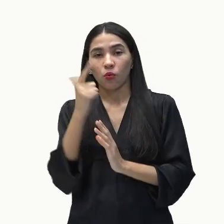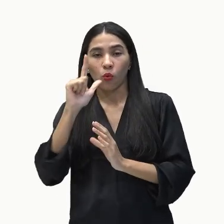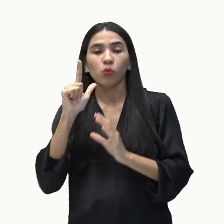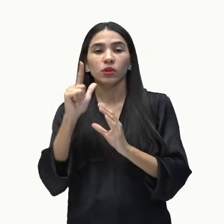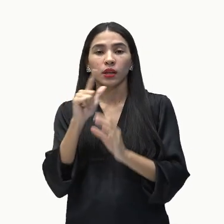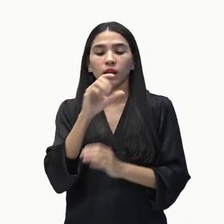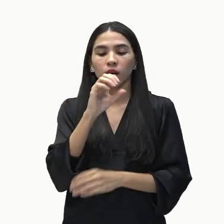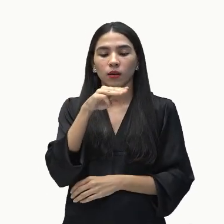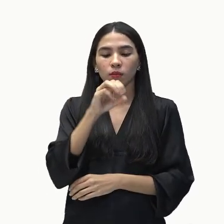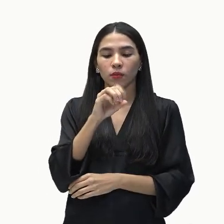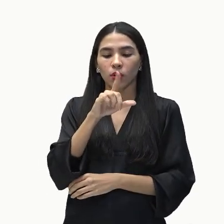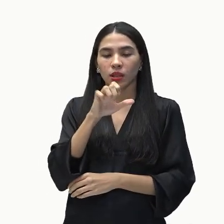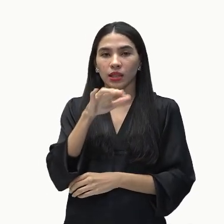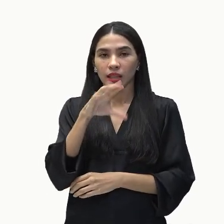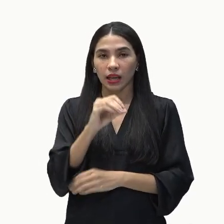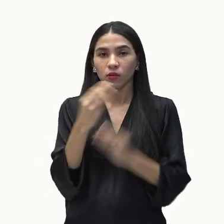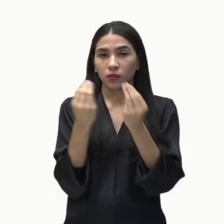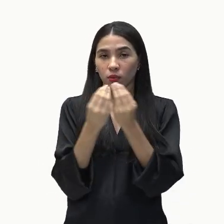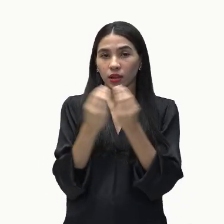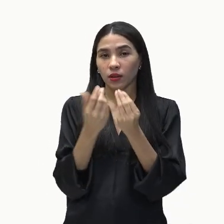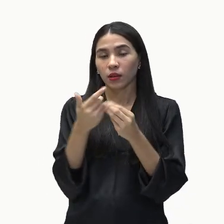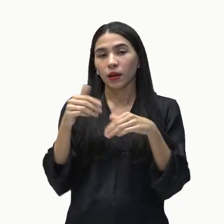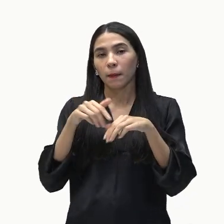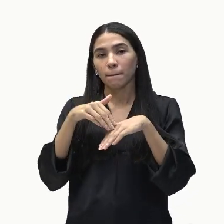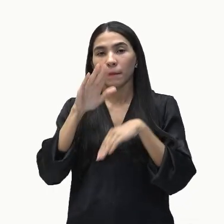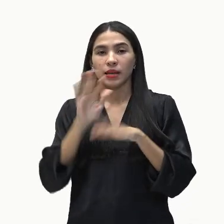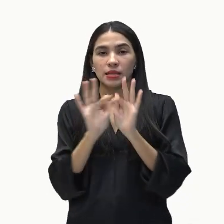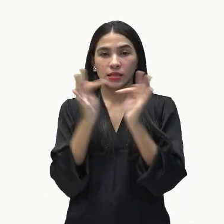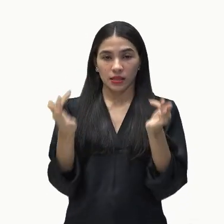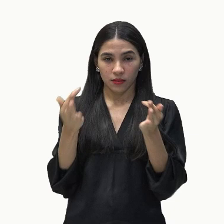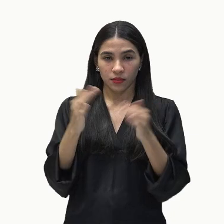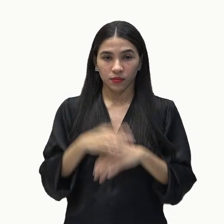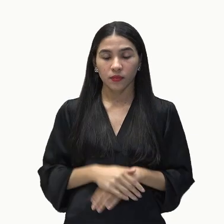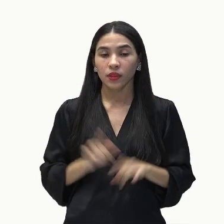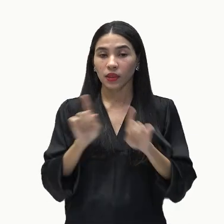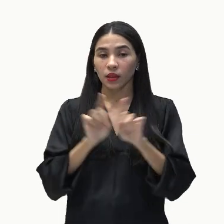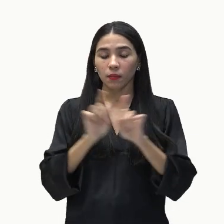essa reação geralmente libera energia em forma de calor.